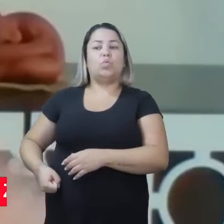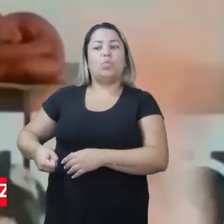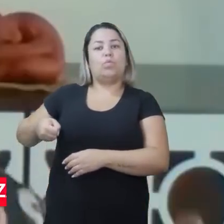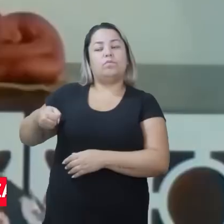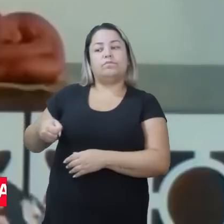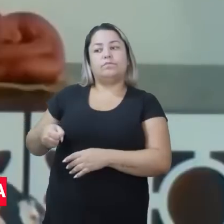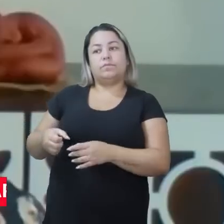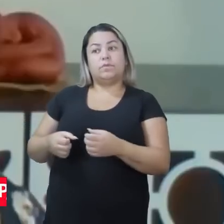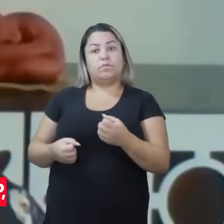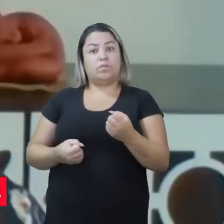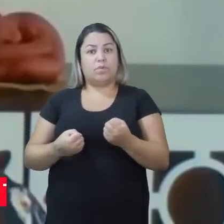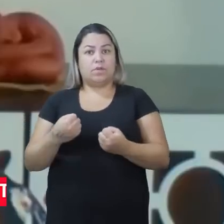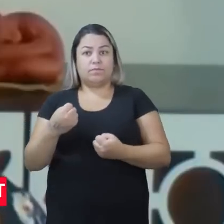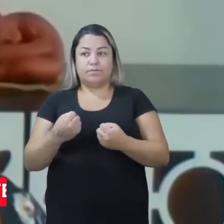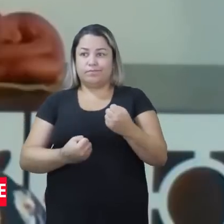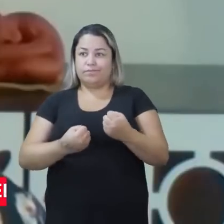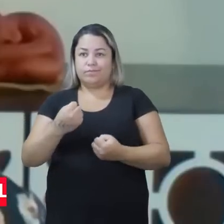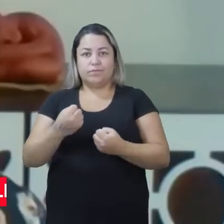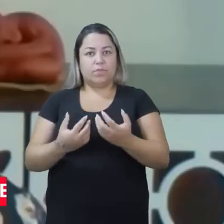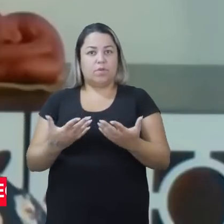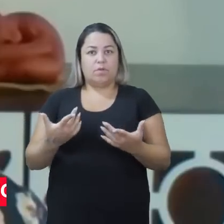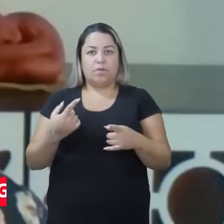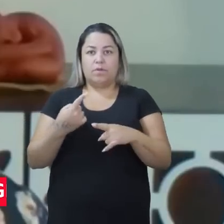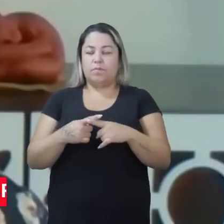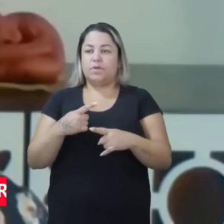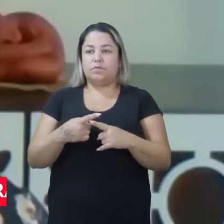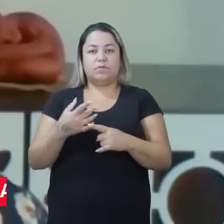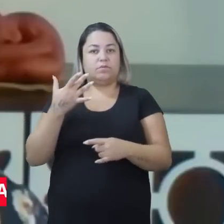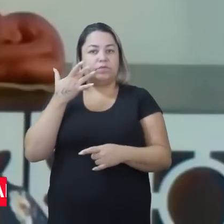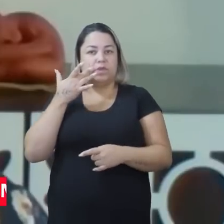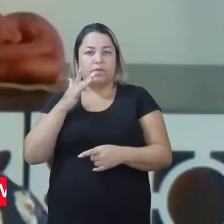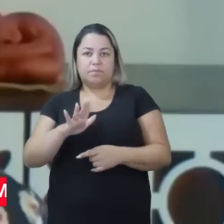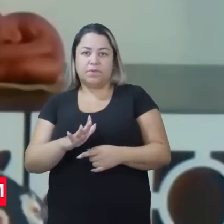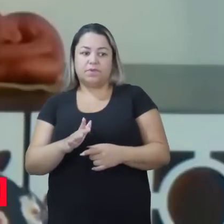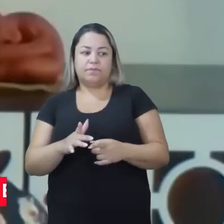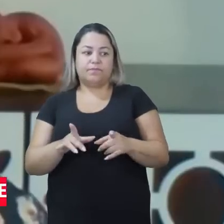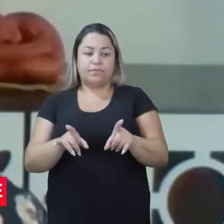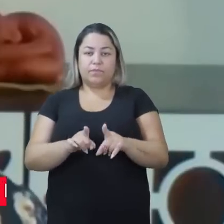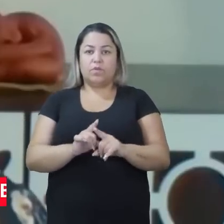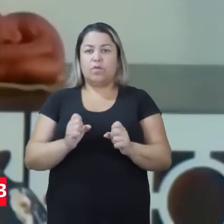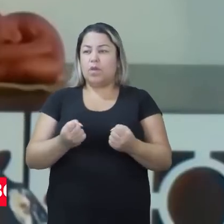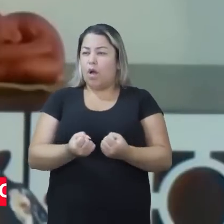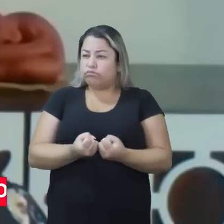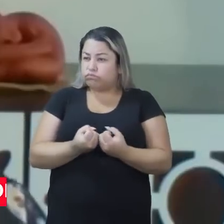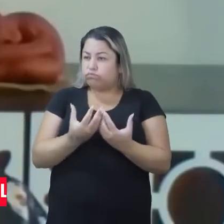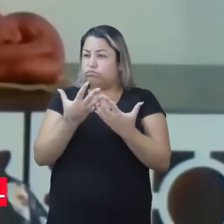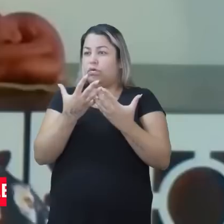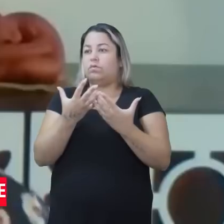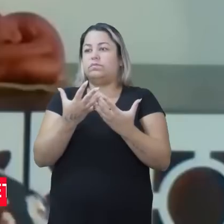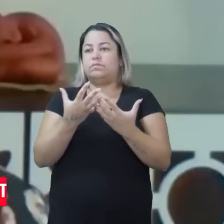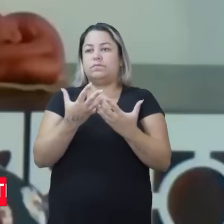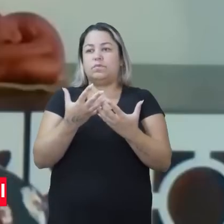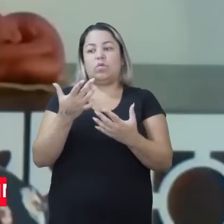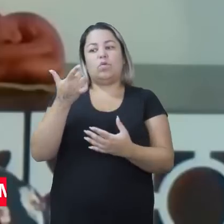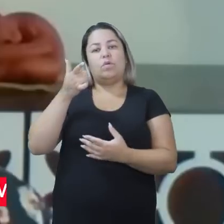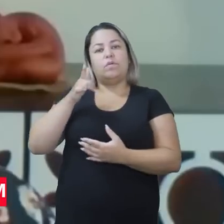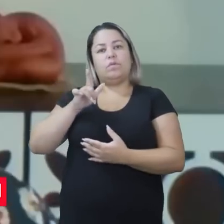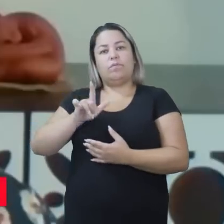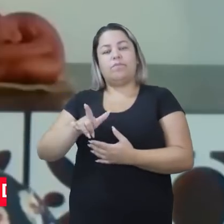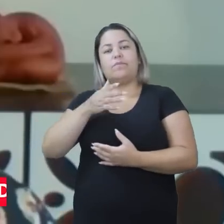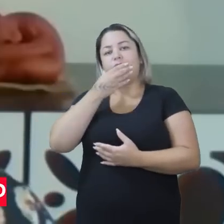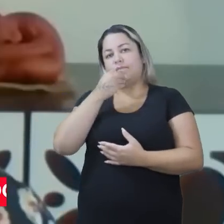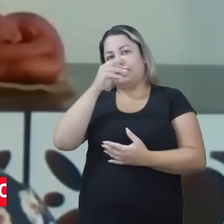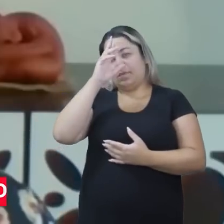automóvel, e o automóvel, porque ele não sabia lidar bem com as bombas explodiram. Ou aquele senhor